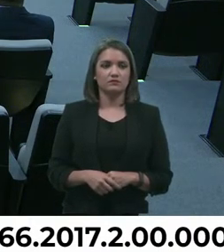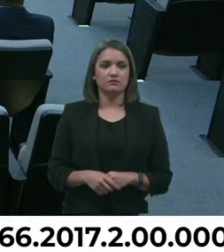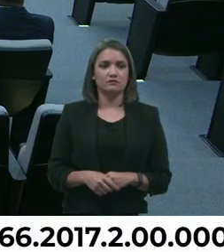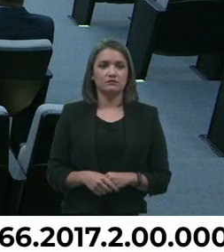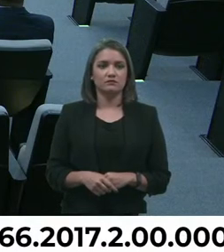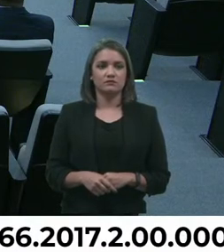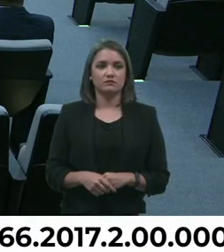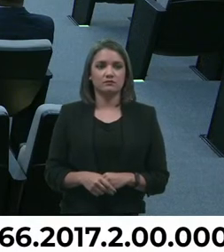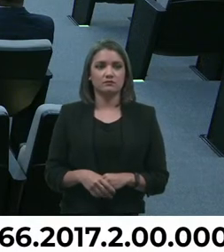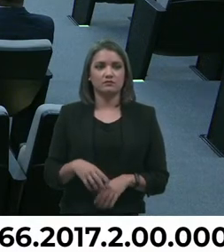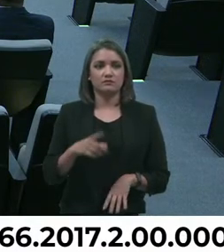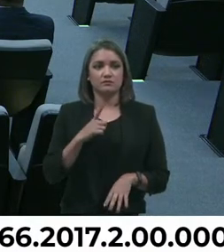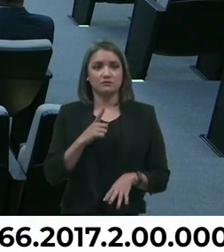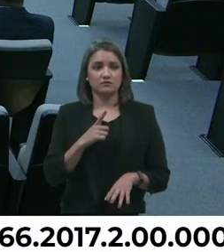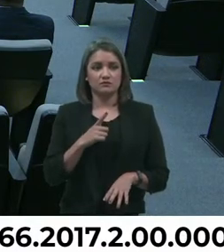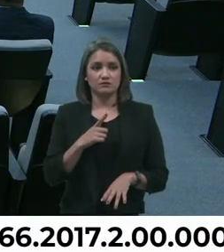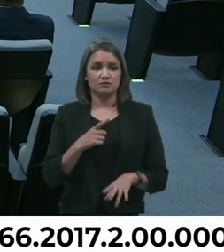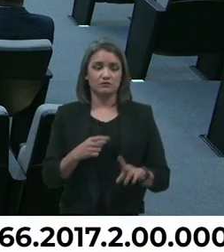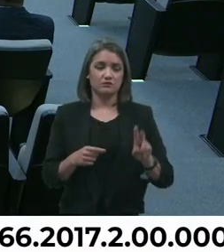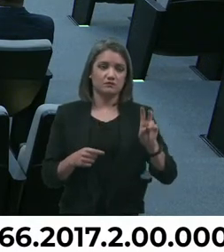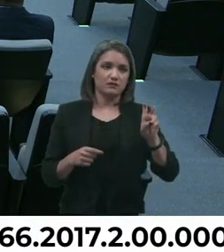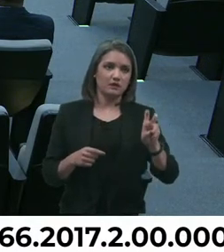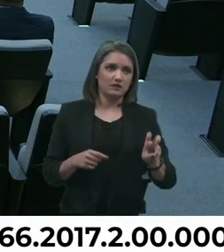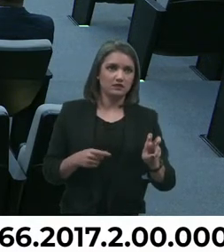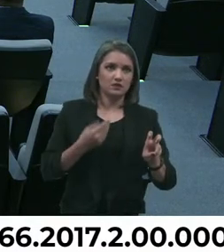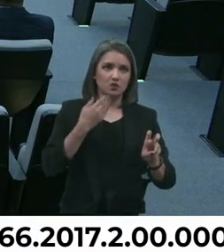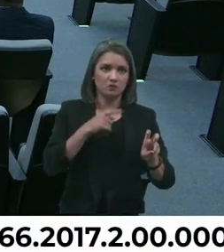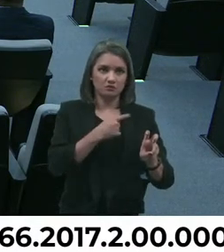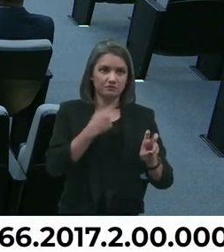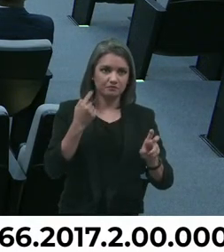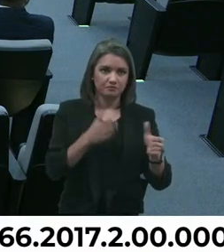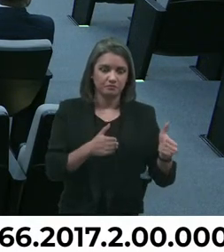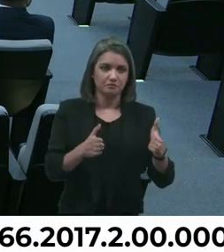tenho 5 pela prescrição. Né? Isso. Não, pela prescrição.